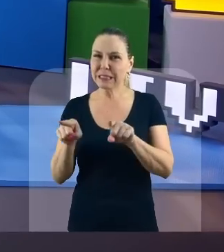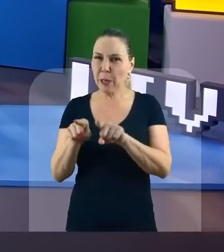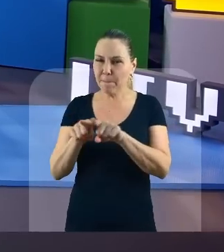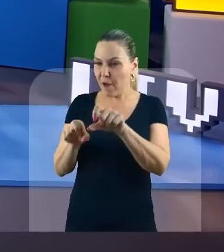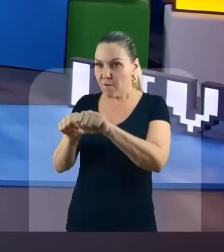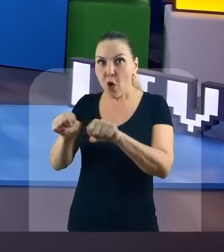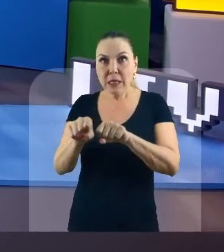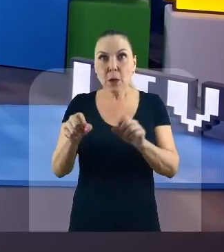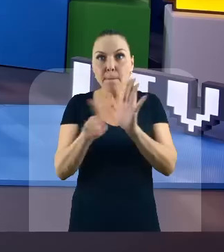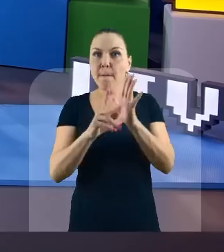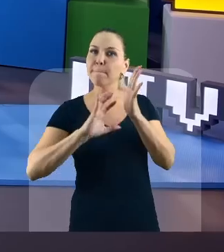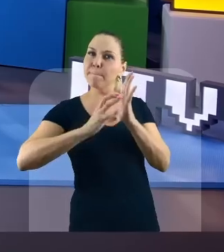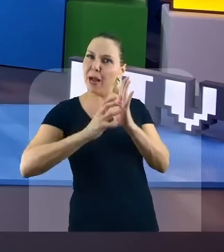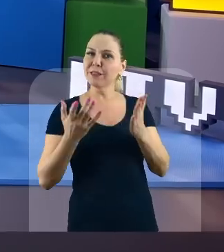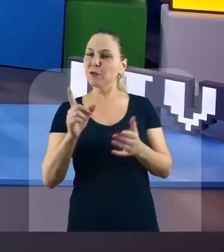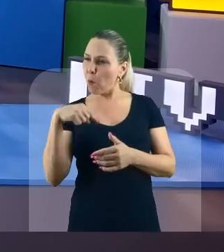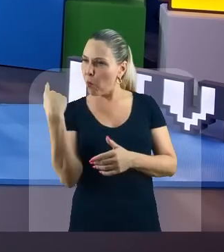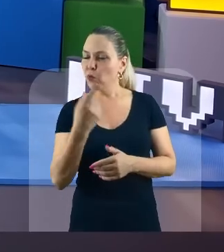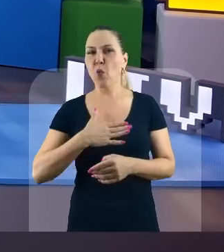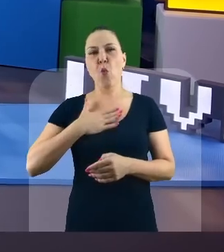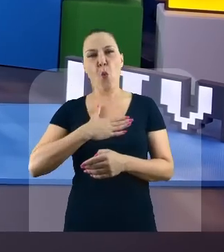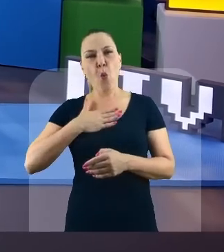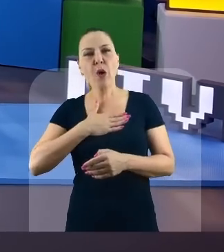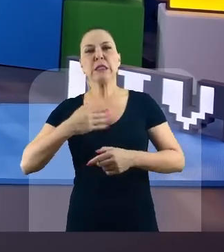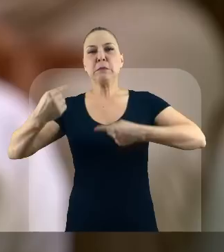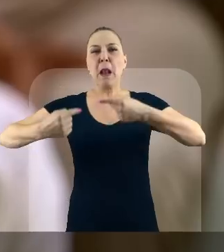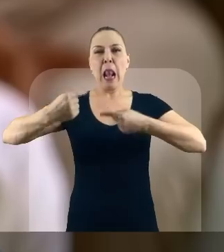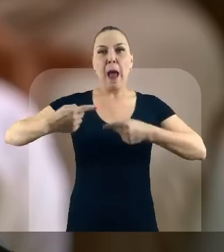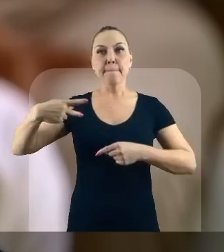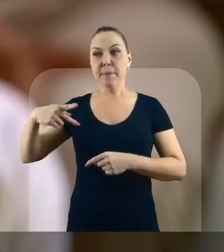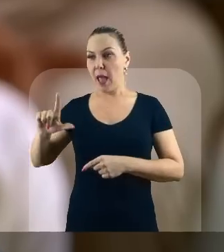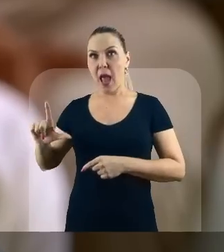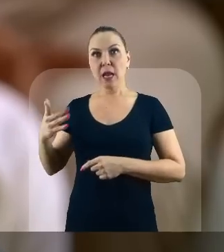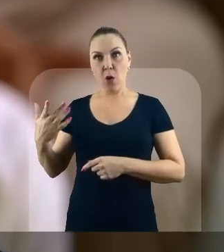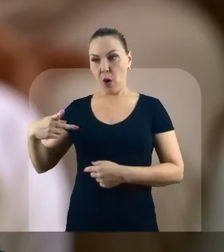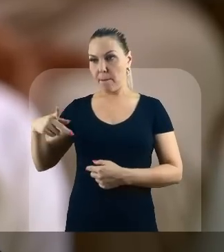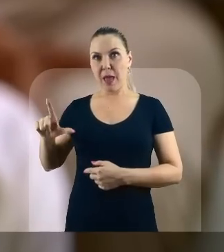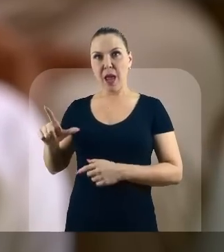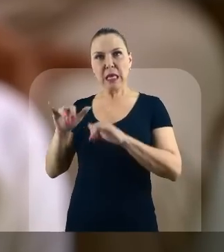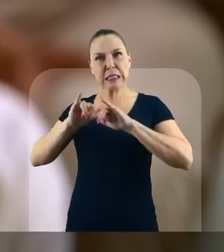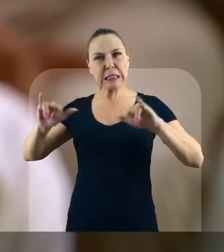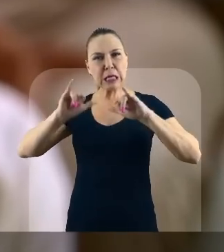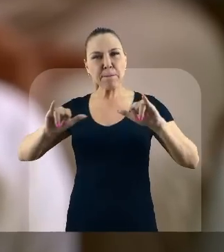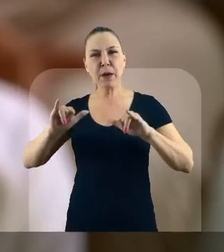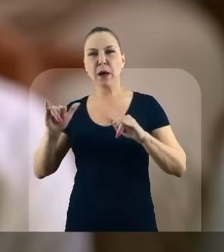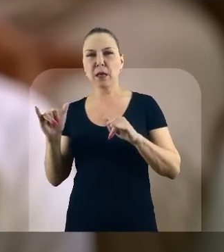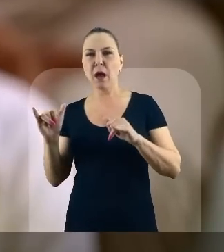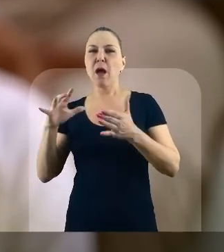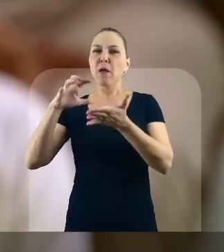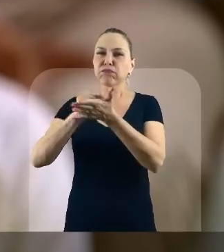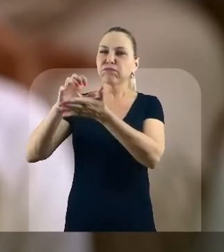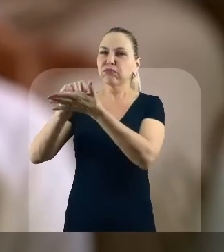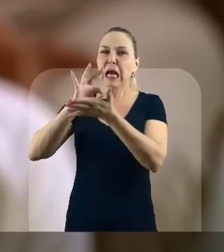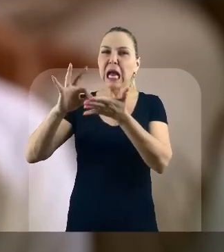um partido, quer dizer, muitos de nós aqui gostamos de discutir política. O PL está agora lançando uma campanha para recadastrar as pessoas,